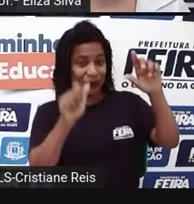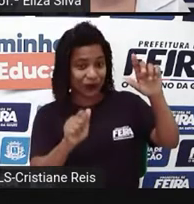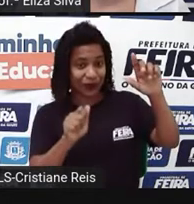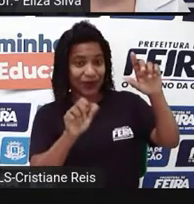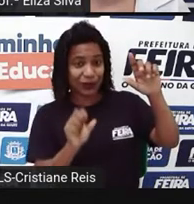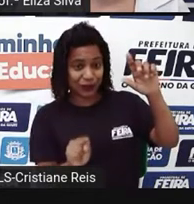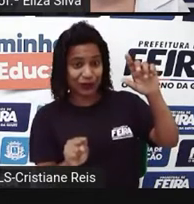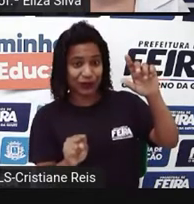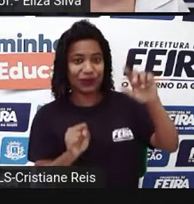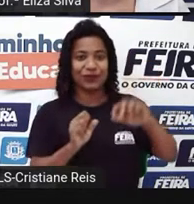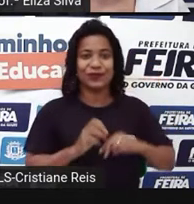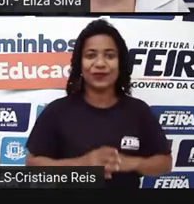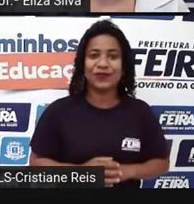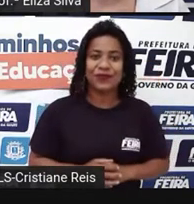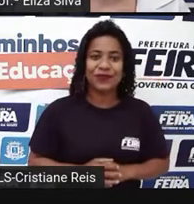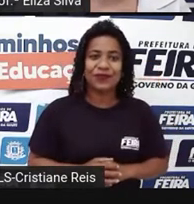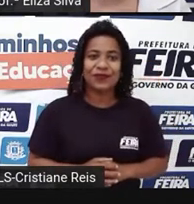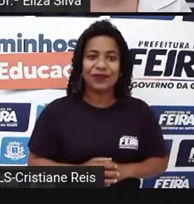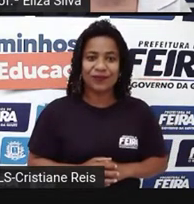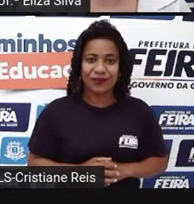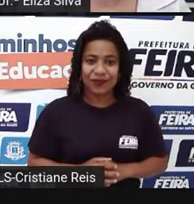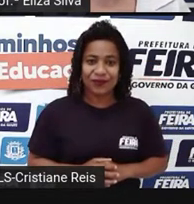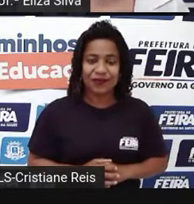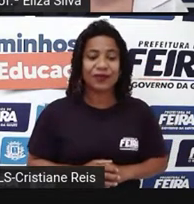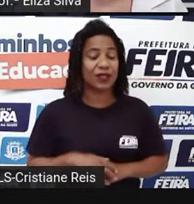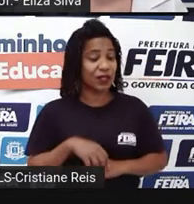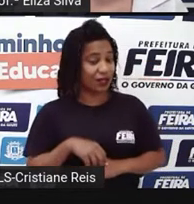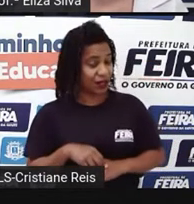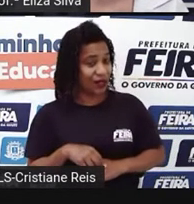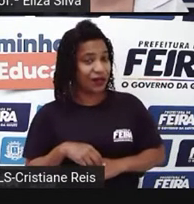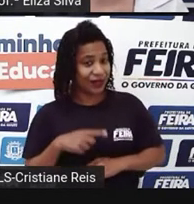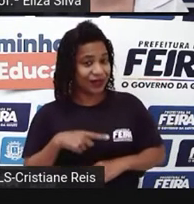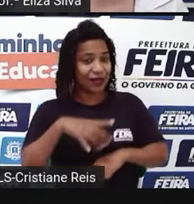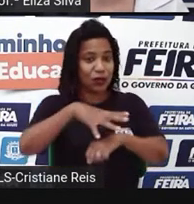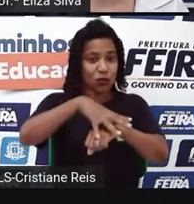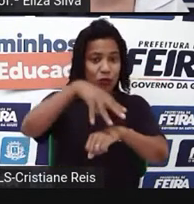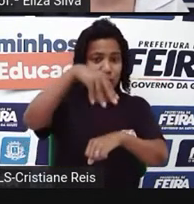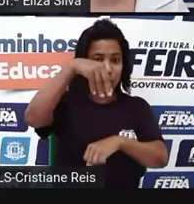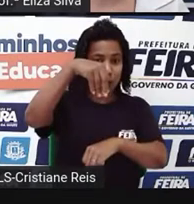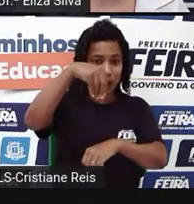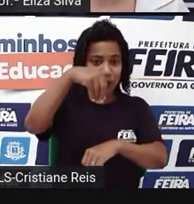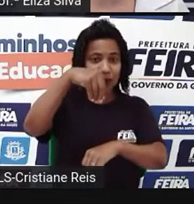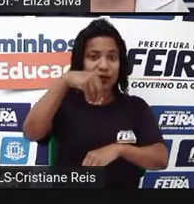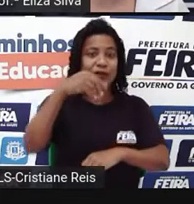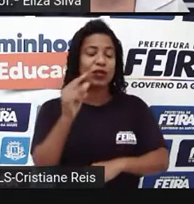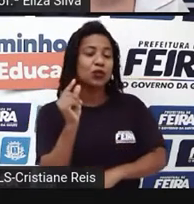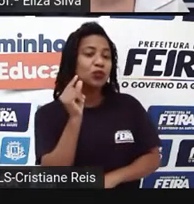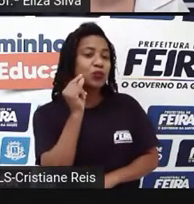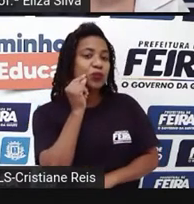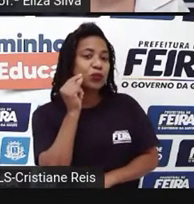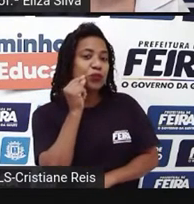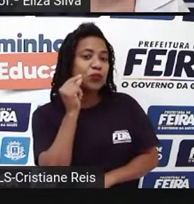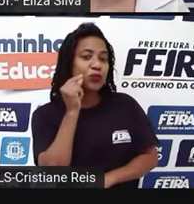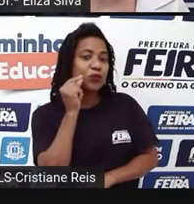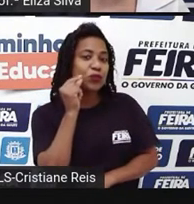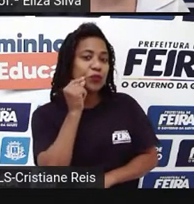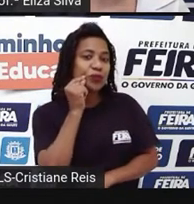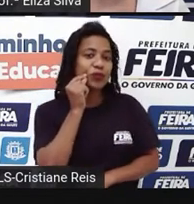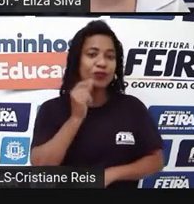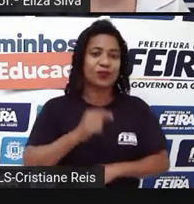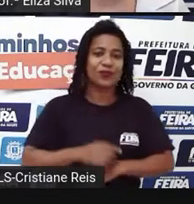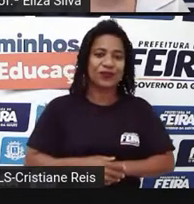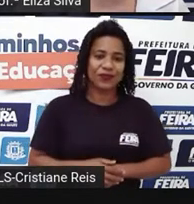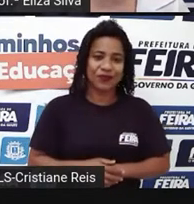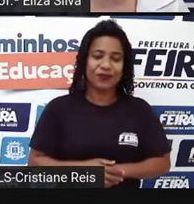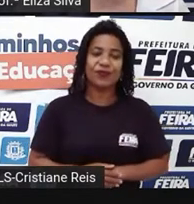Sul, Sweden, Suécia, Switzerland, Suíça, United